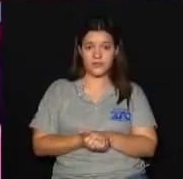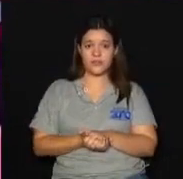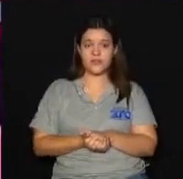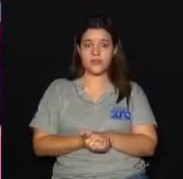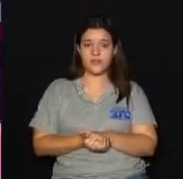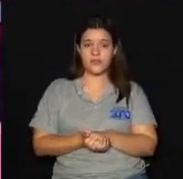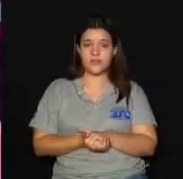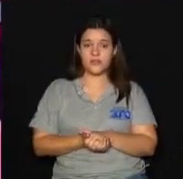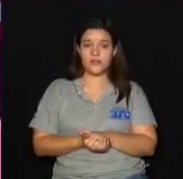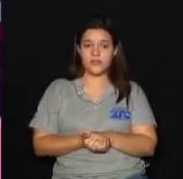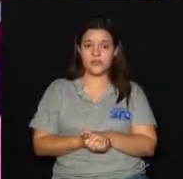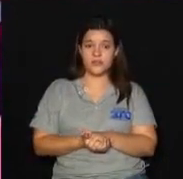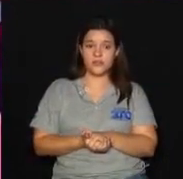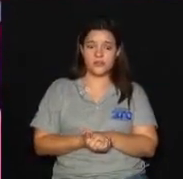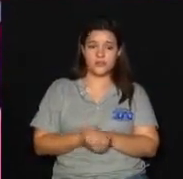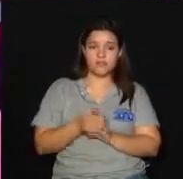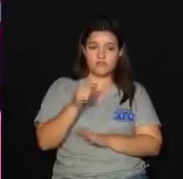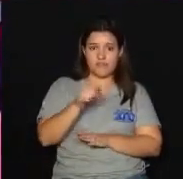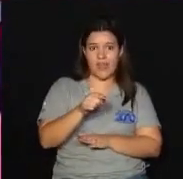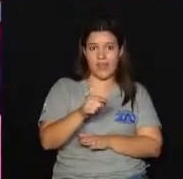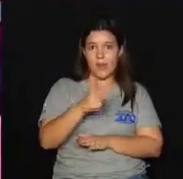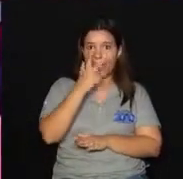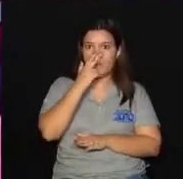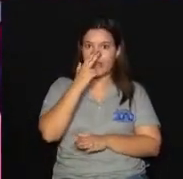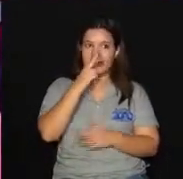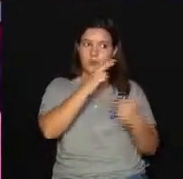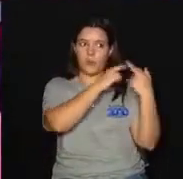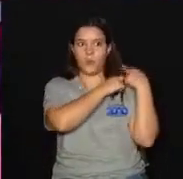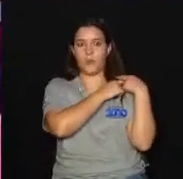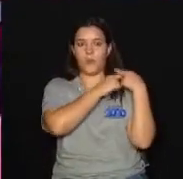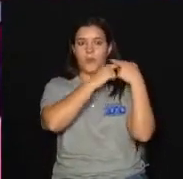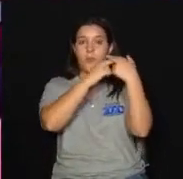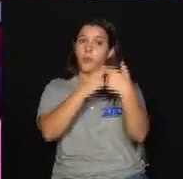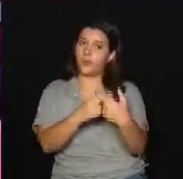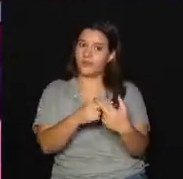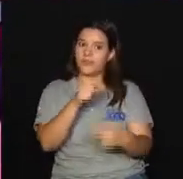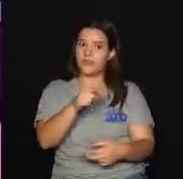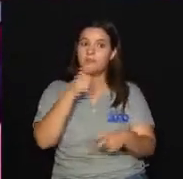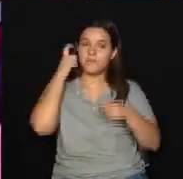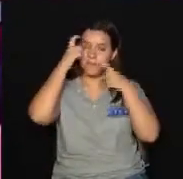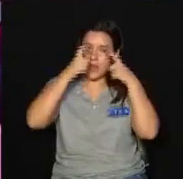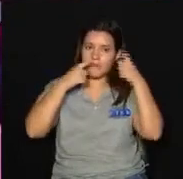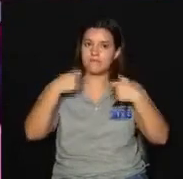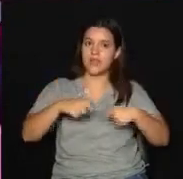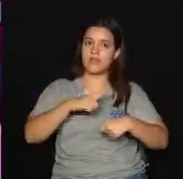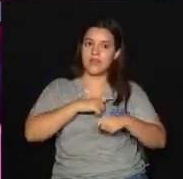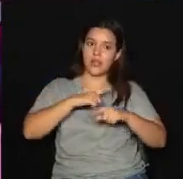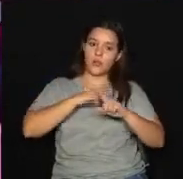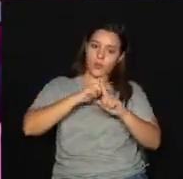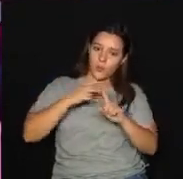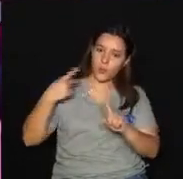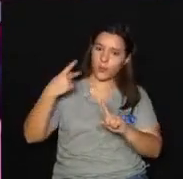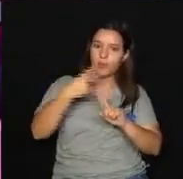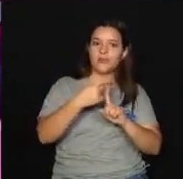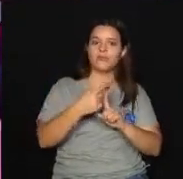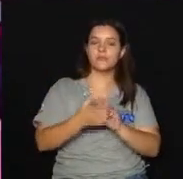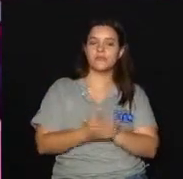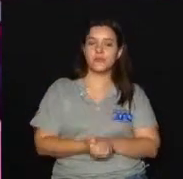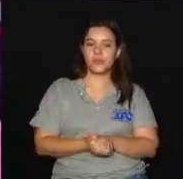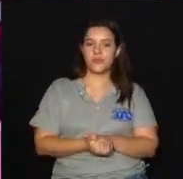ele é o herdeiro. Então, essa preocupação dele tem que ser redobrada,